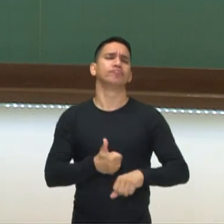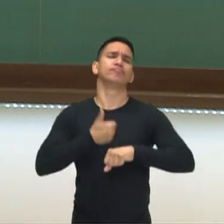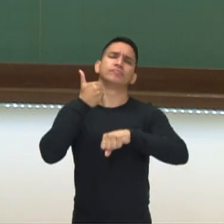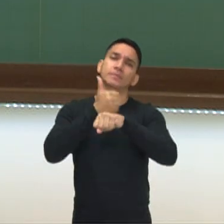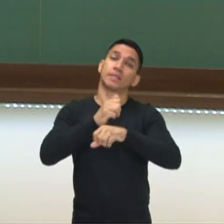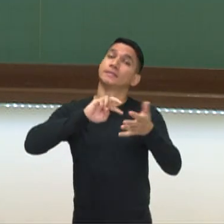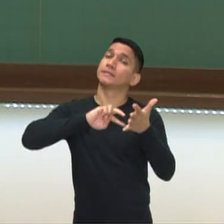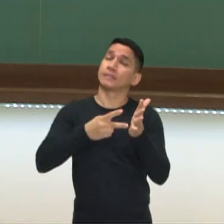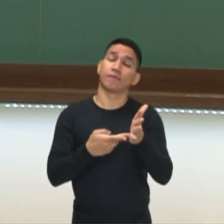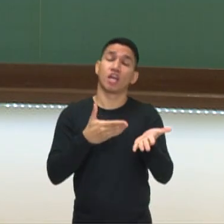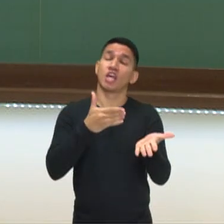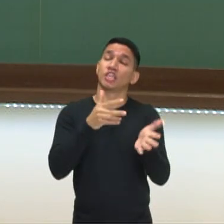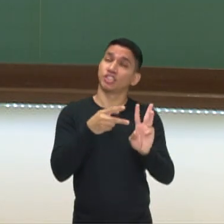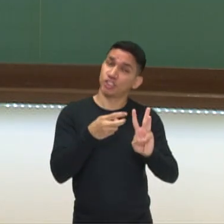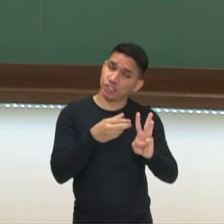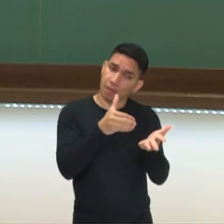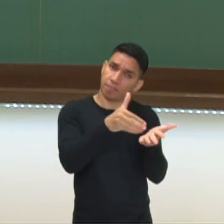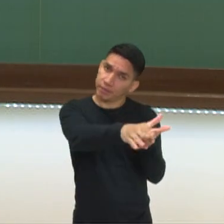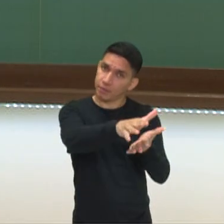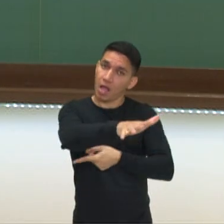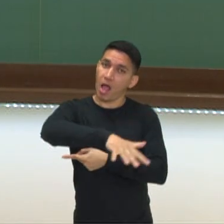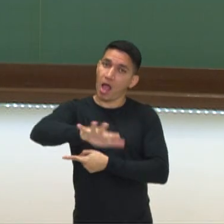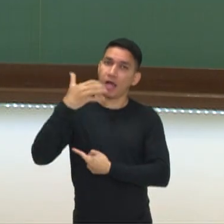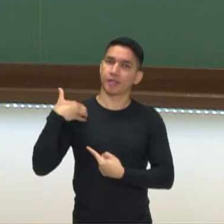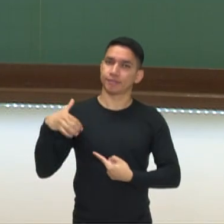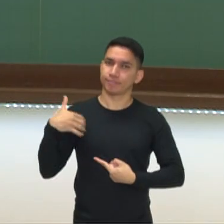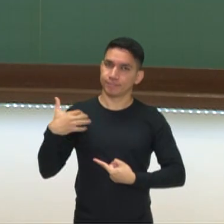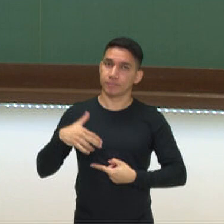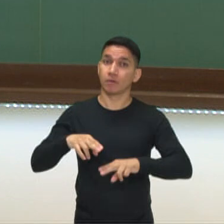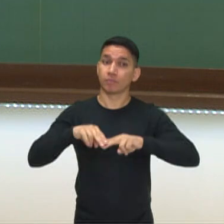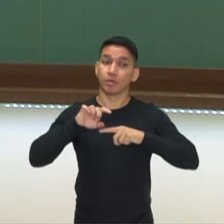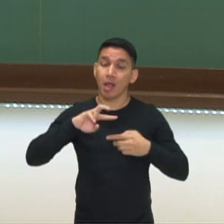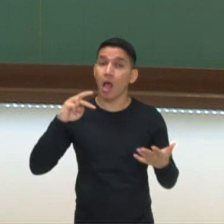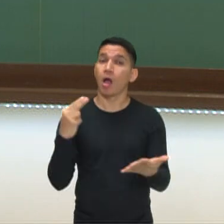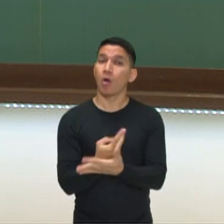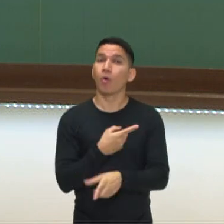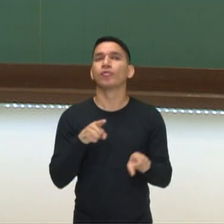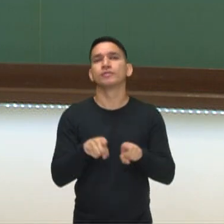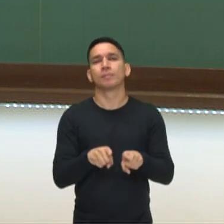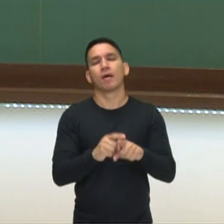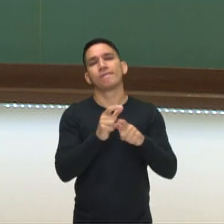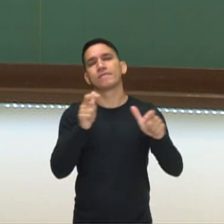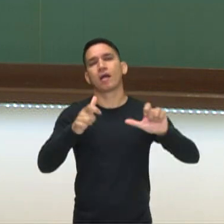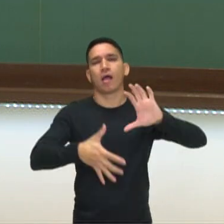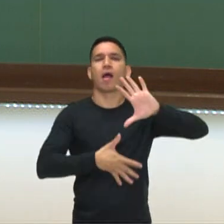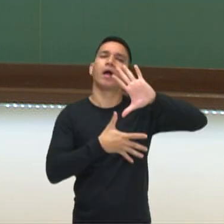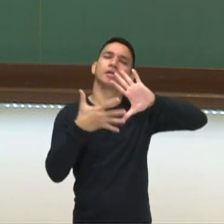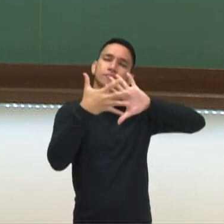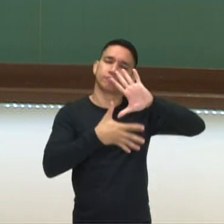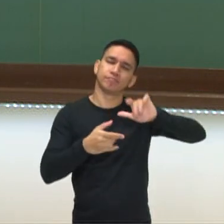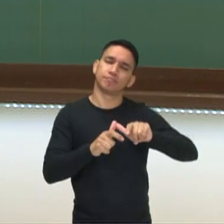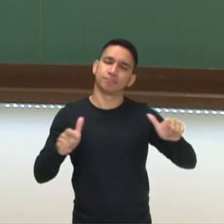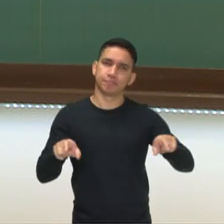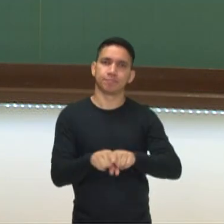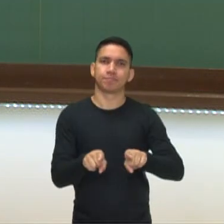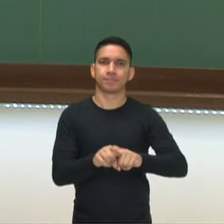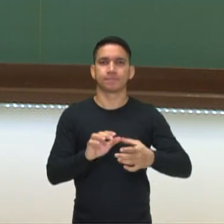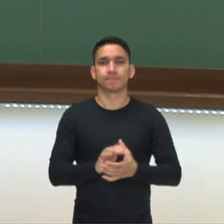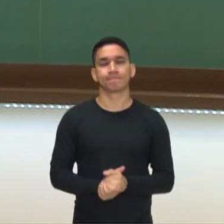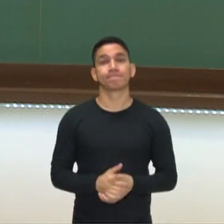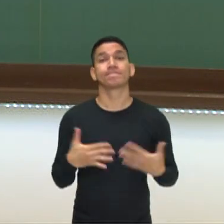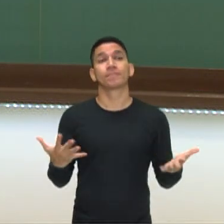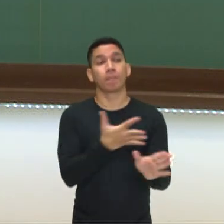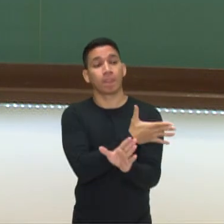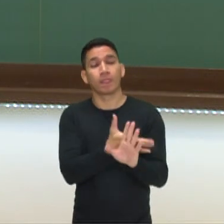foram expulsos da sua terra, lá na Argentina, e assim como aconteceu em boa parte da América como um todo. Então,